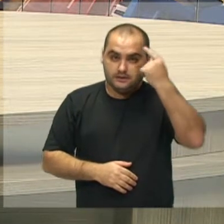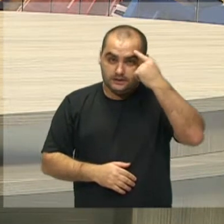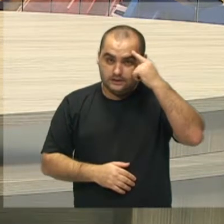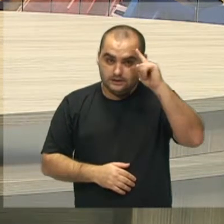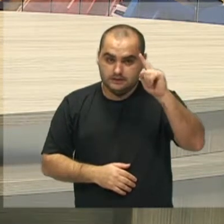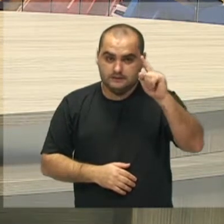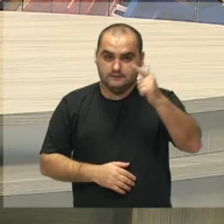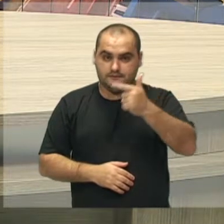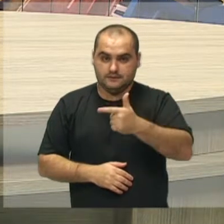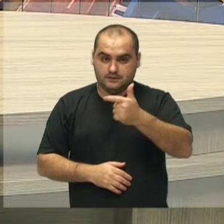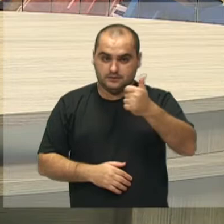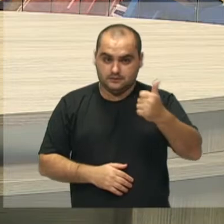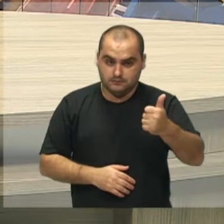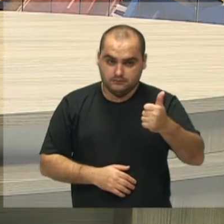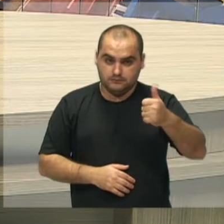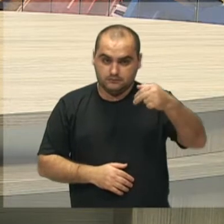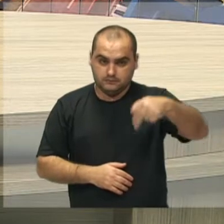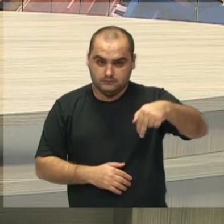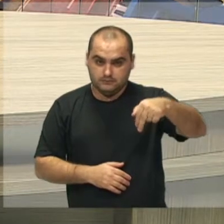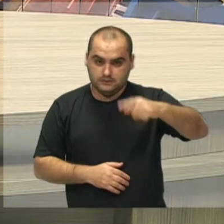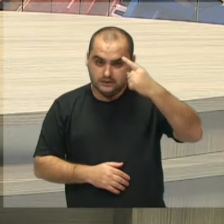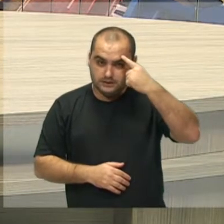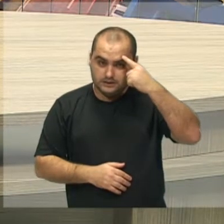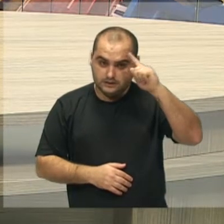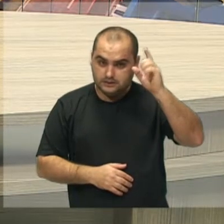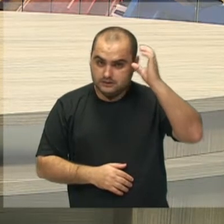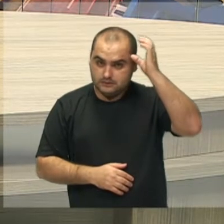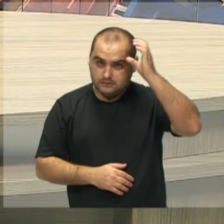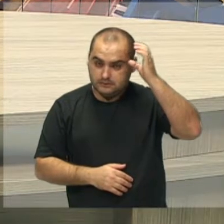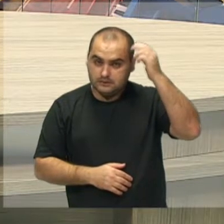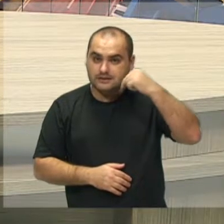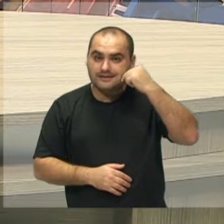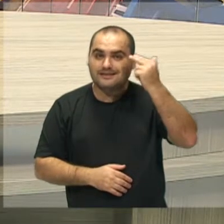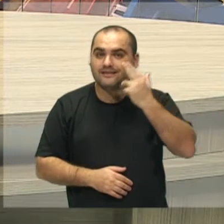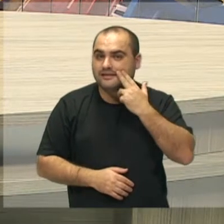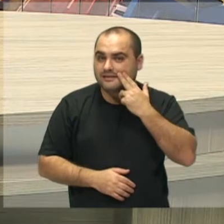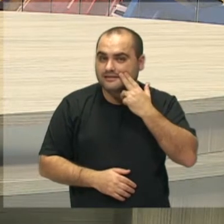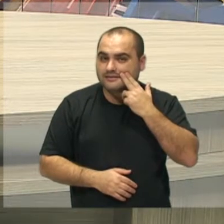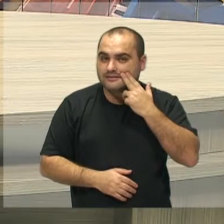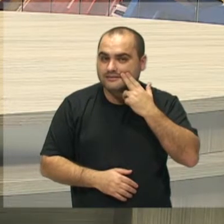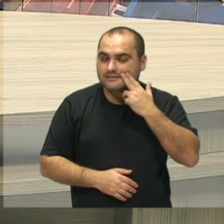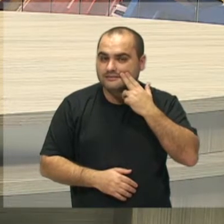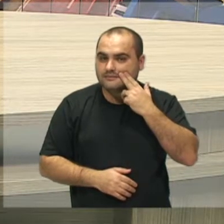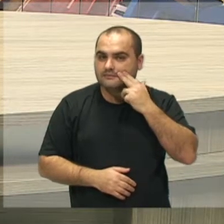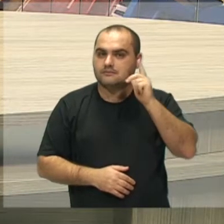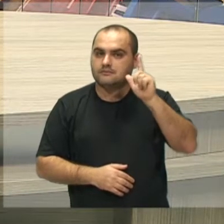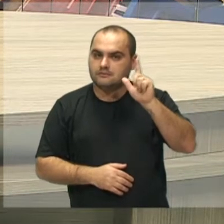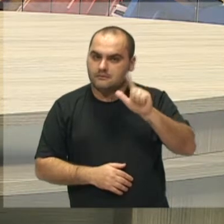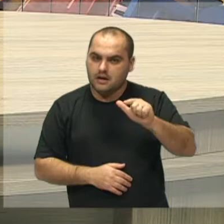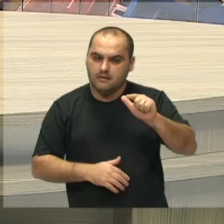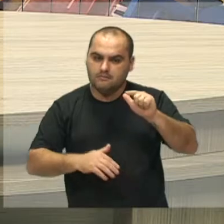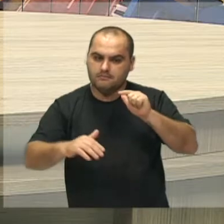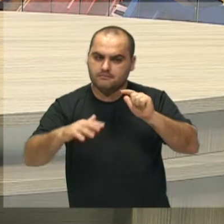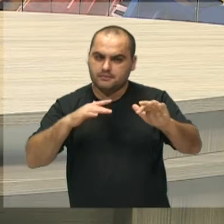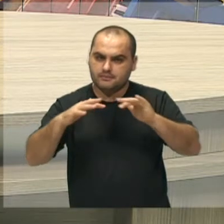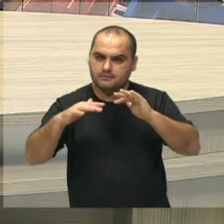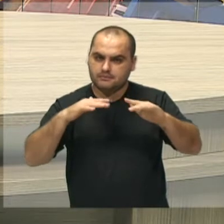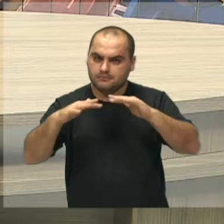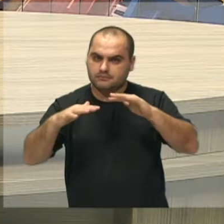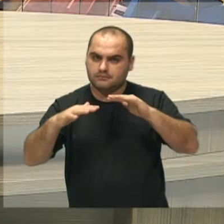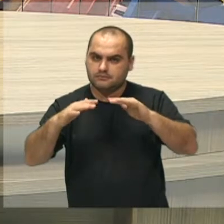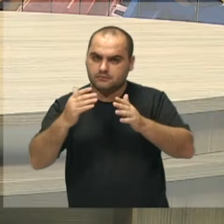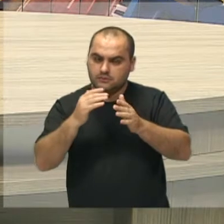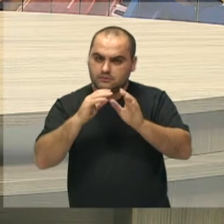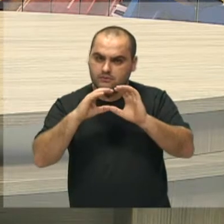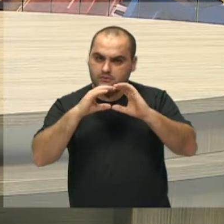de novembro, Dia da Consciência Negra, e que uma mobilização da